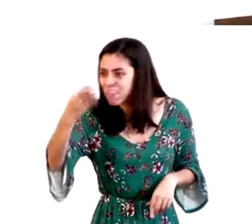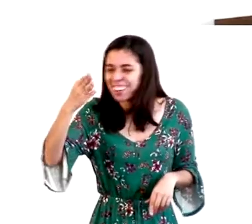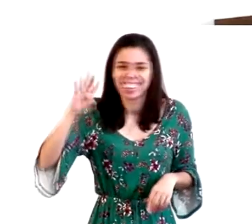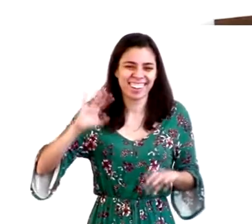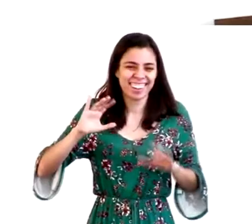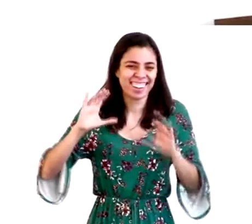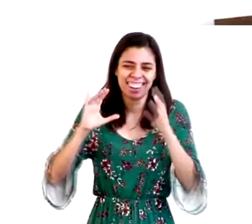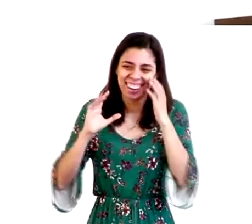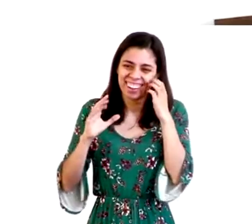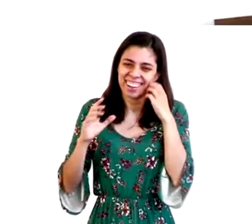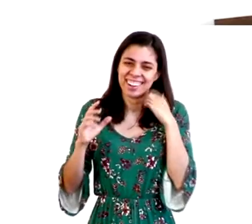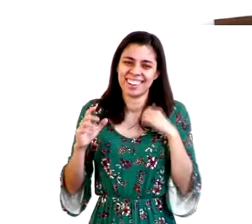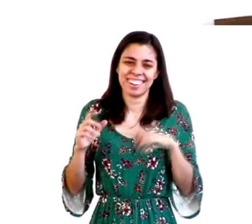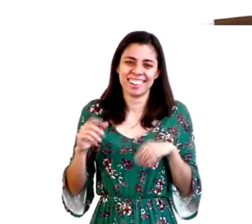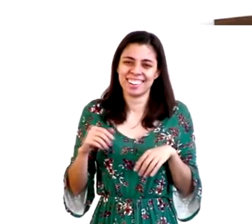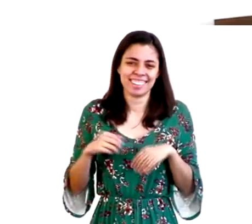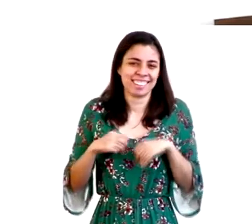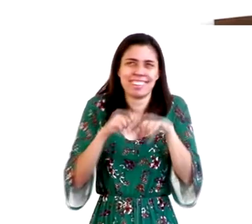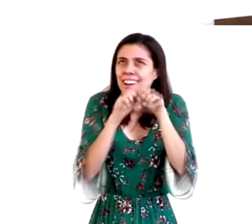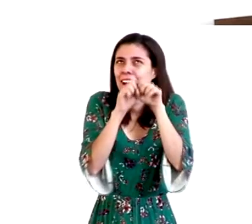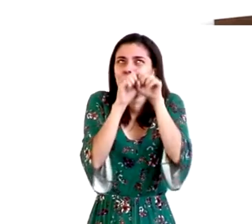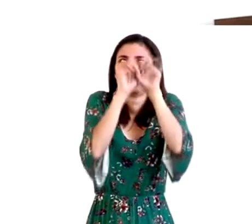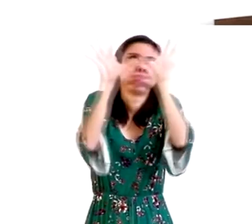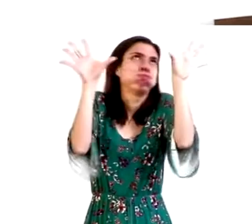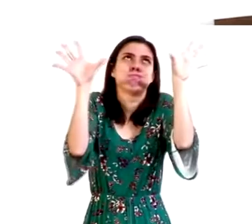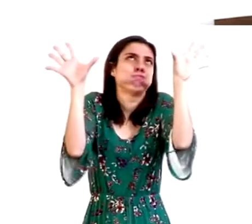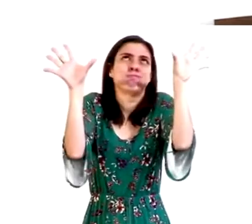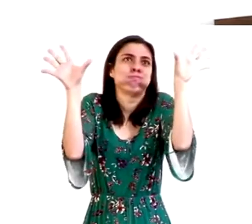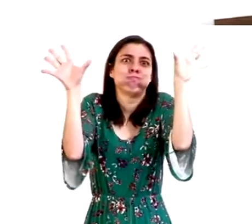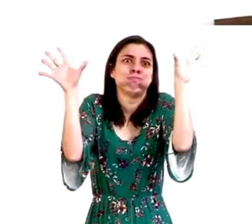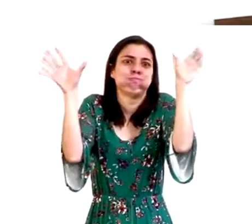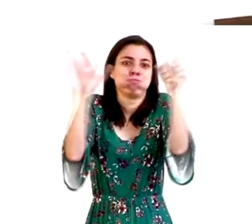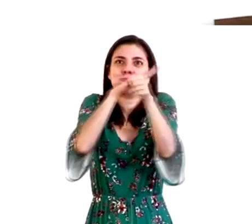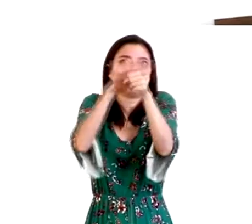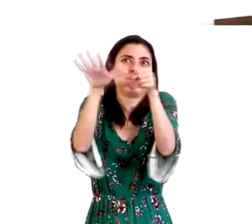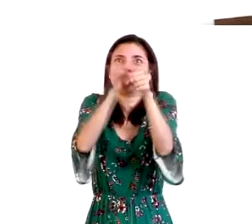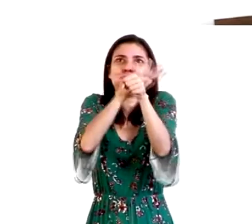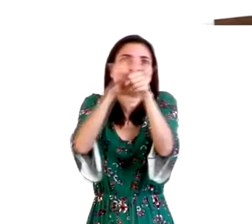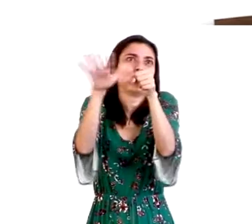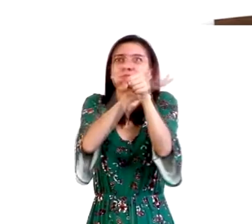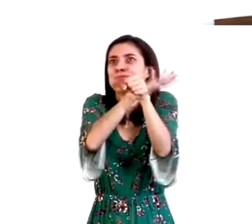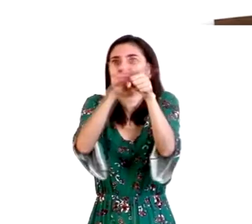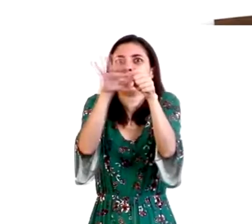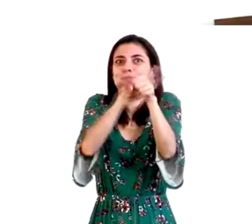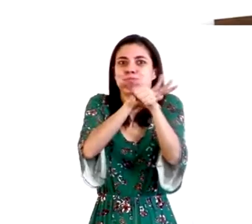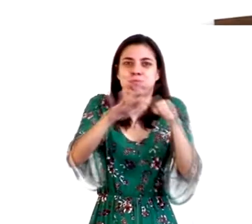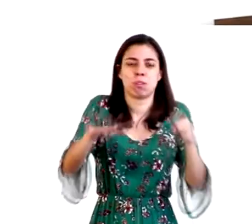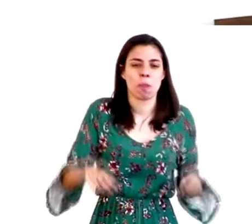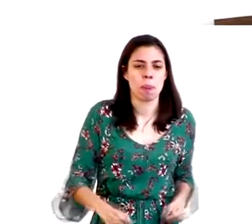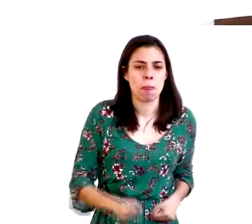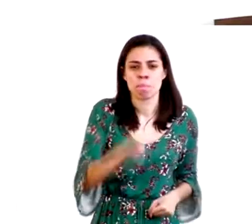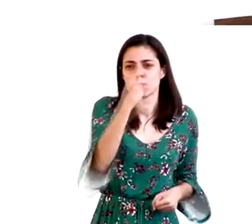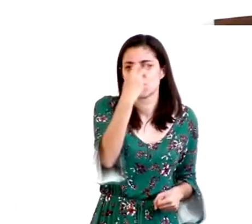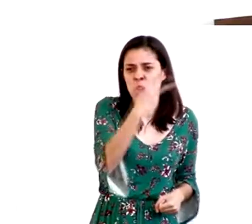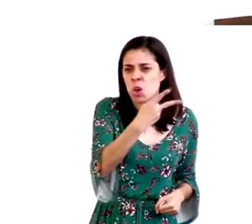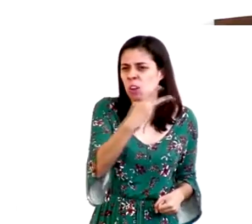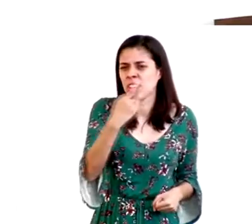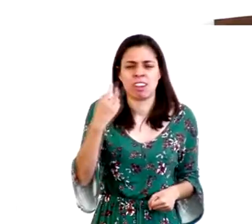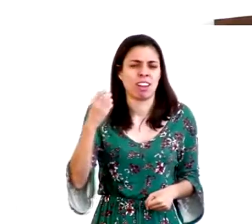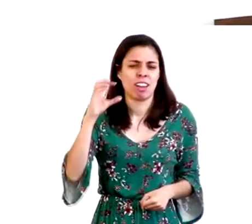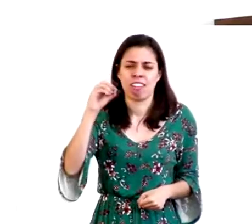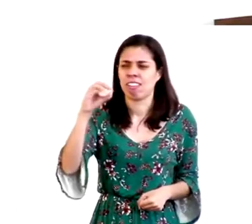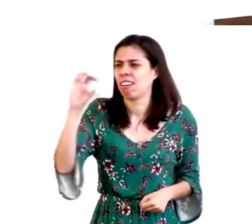quatrilhão, ou 1 quinqualhão, ou 1 sextalhão, mas 200 sextalhões